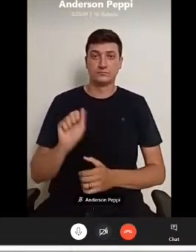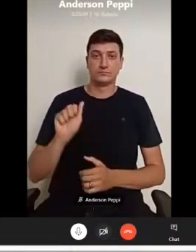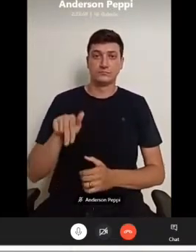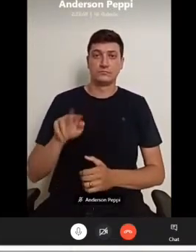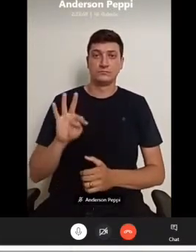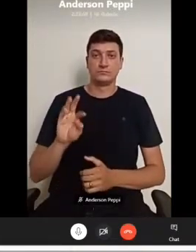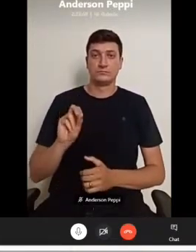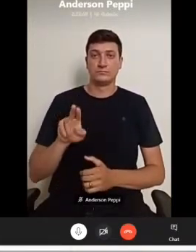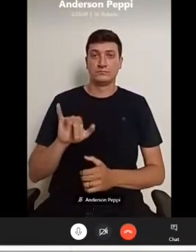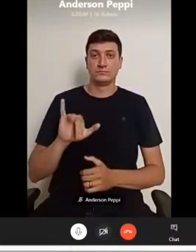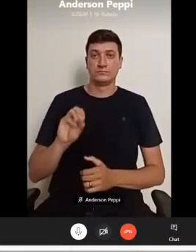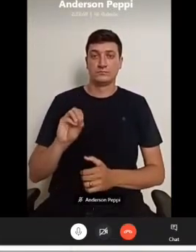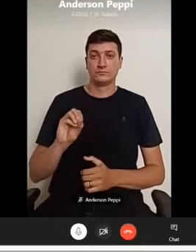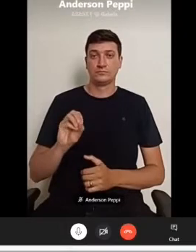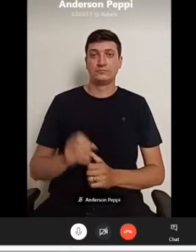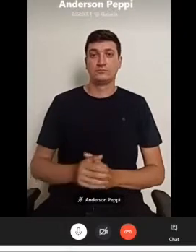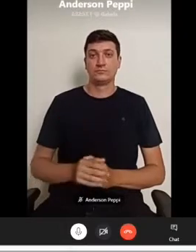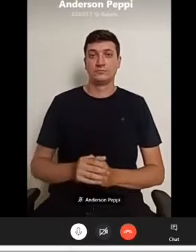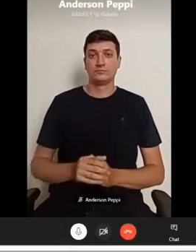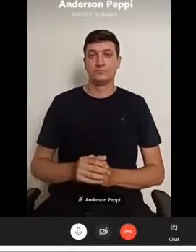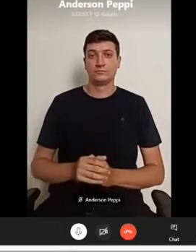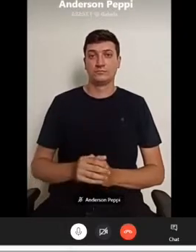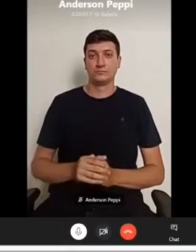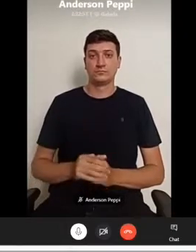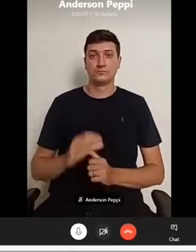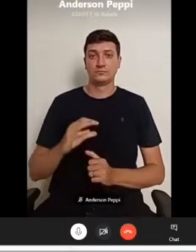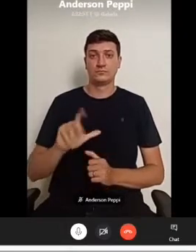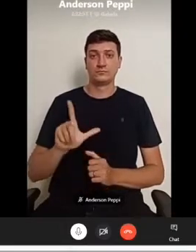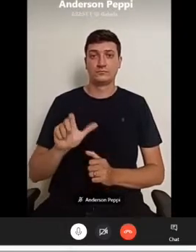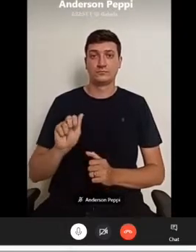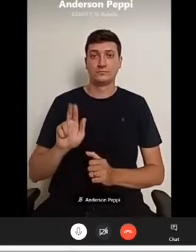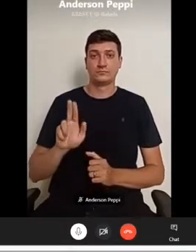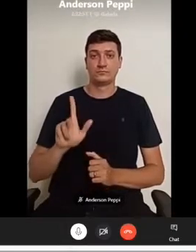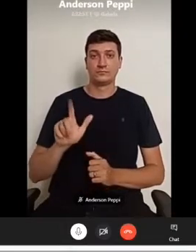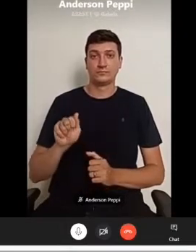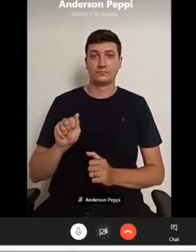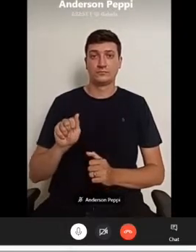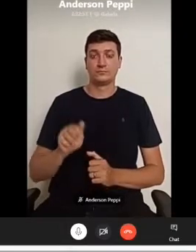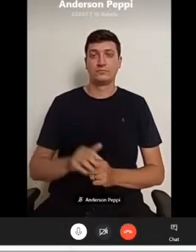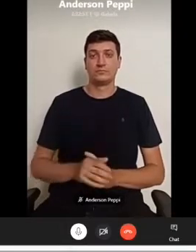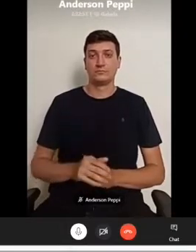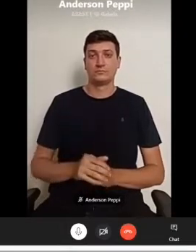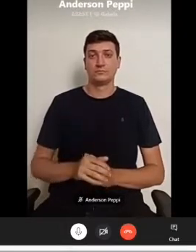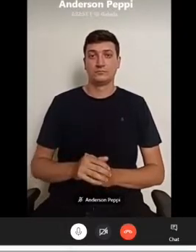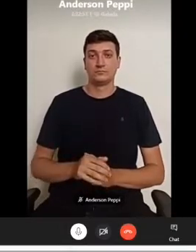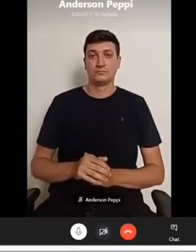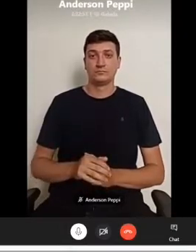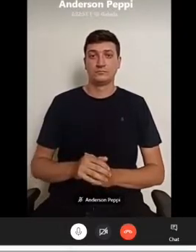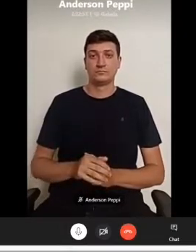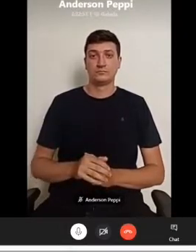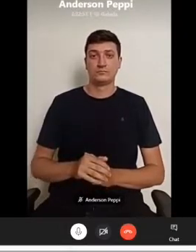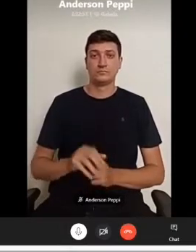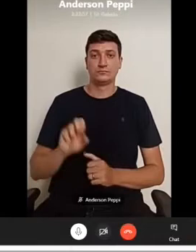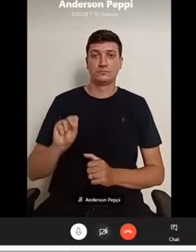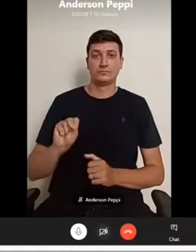Almeida, Cláudia Maria Gabriel e Silvio dos